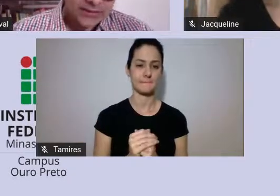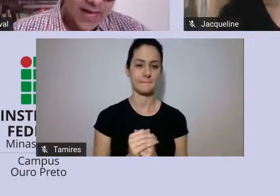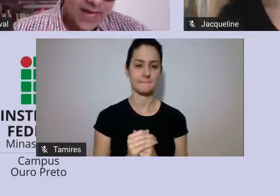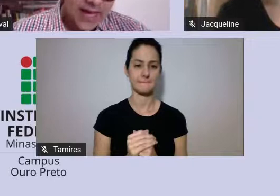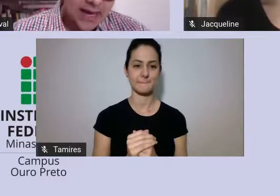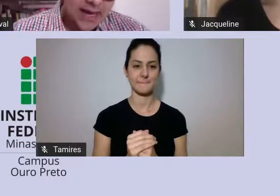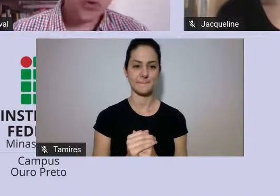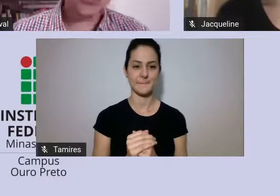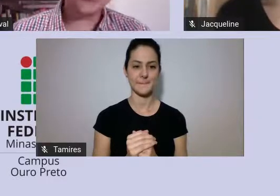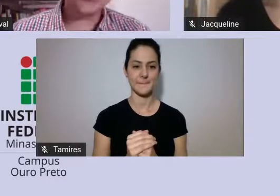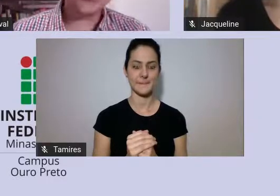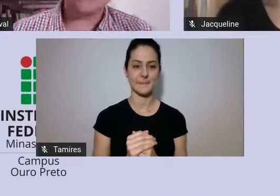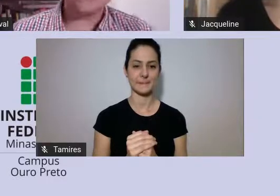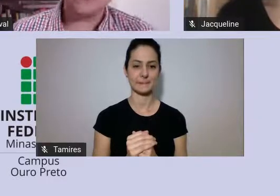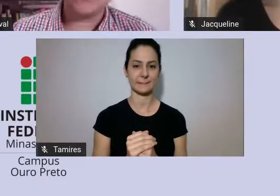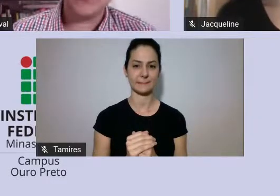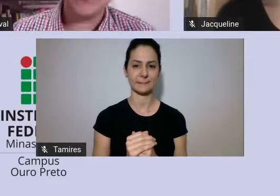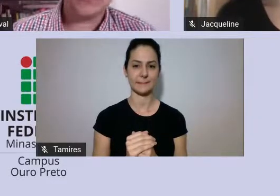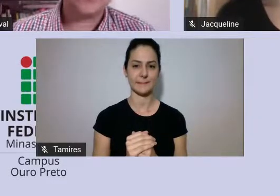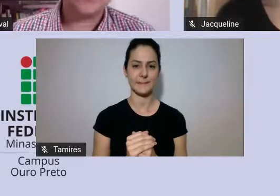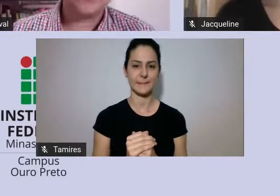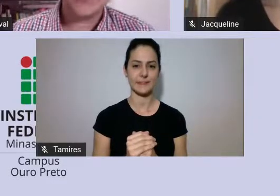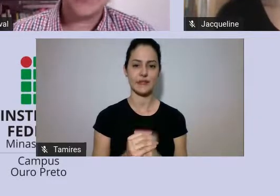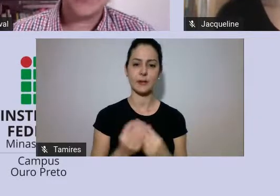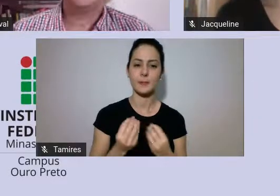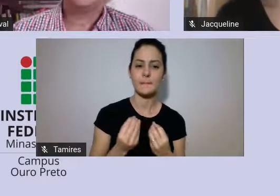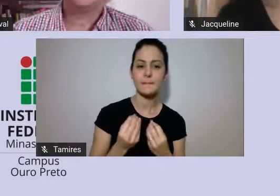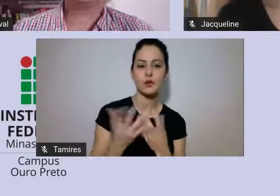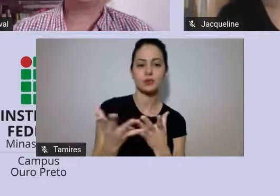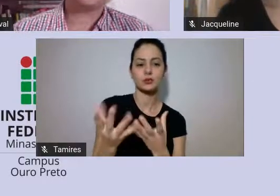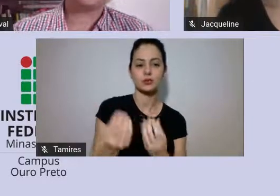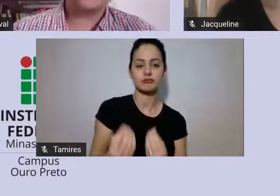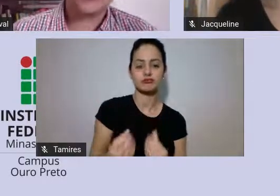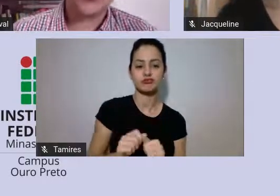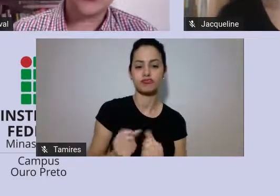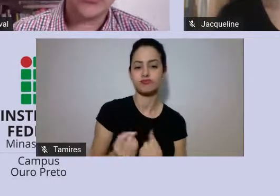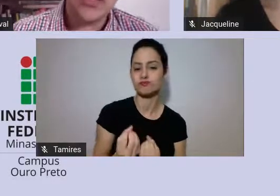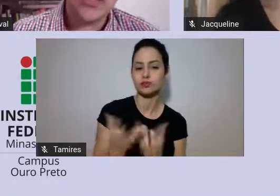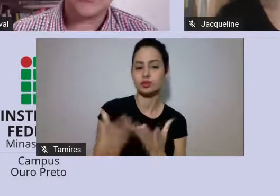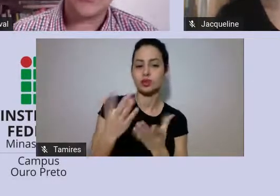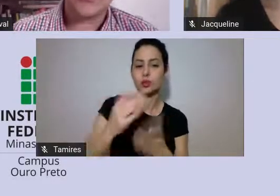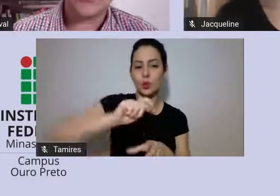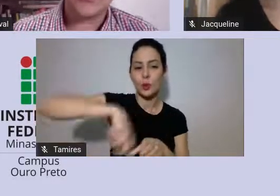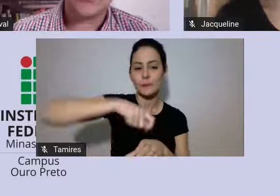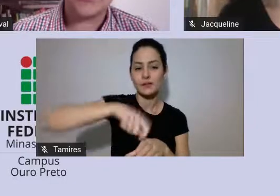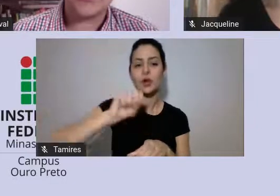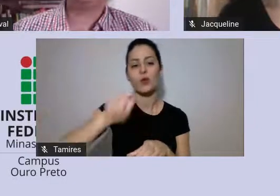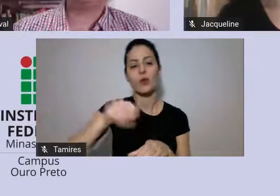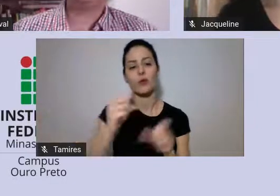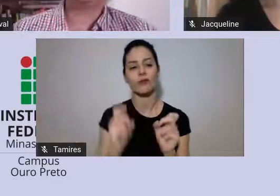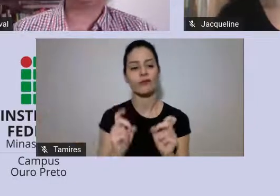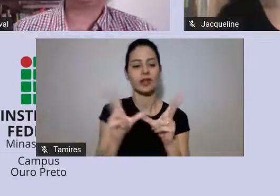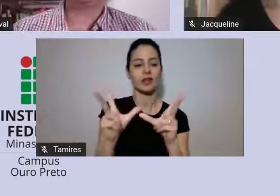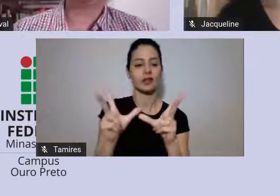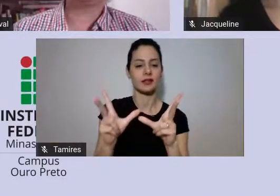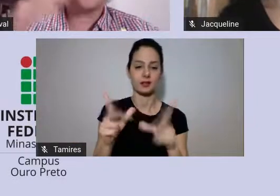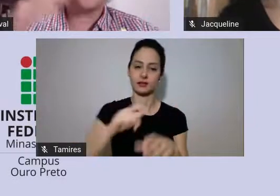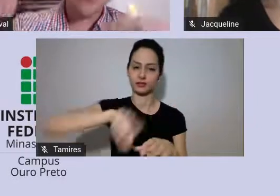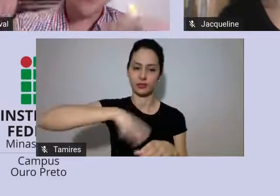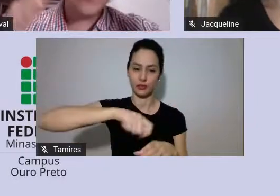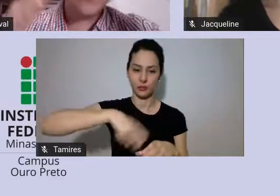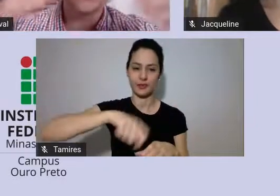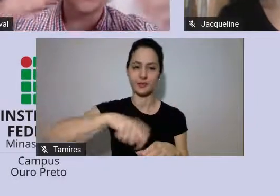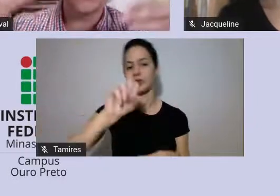da produção de comida, né? Ou da venda de comida e